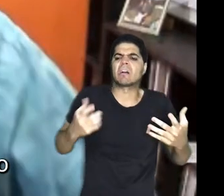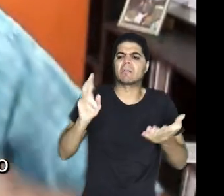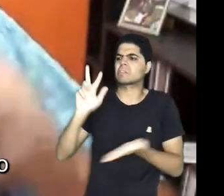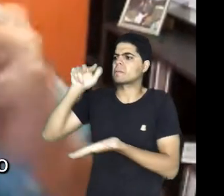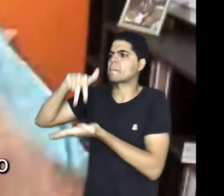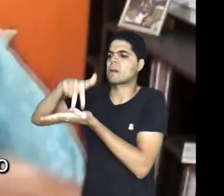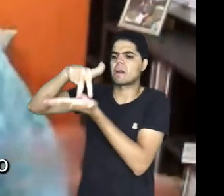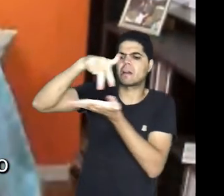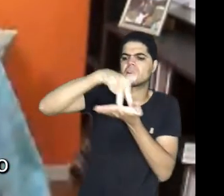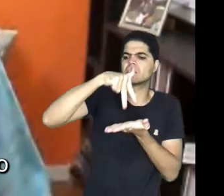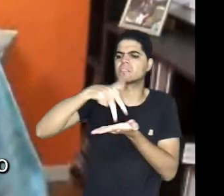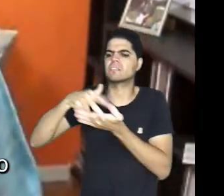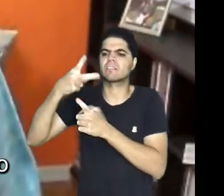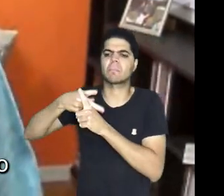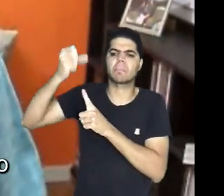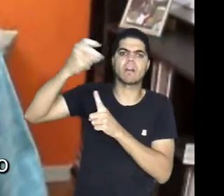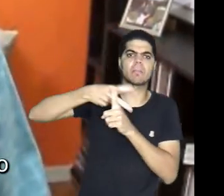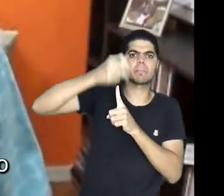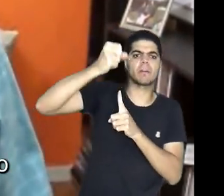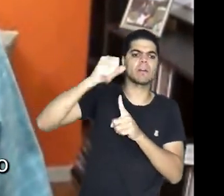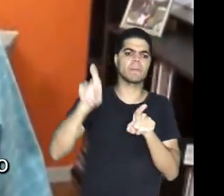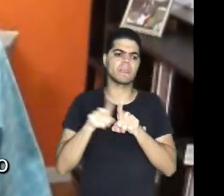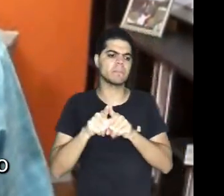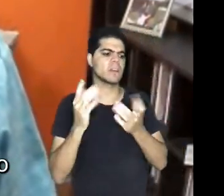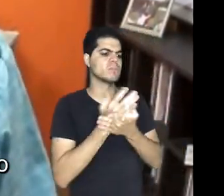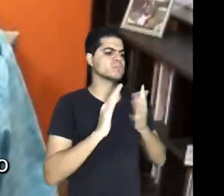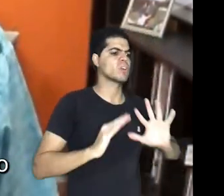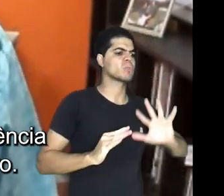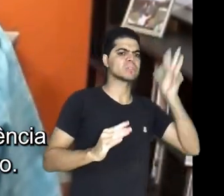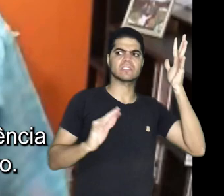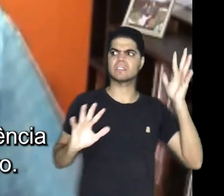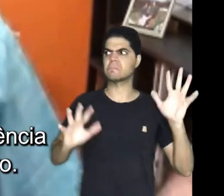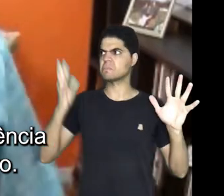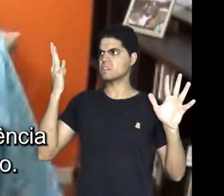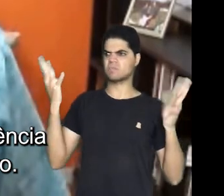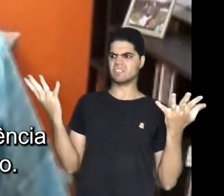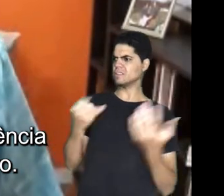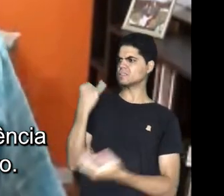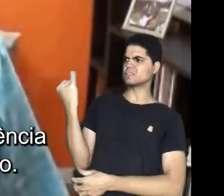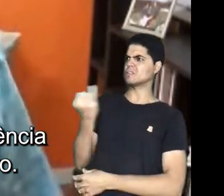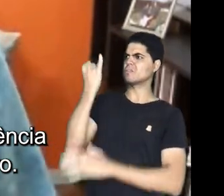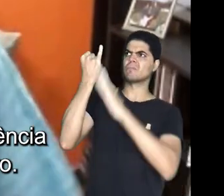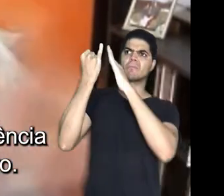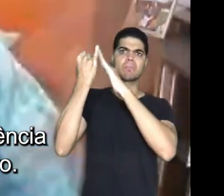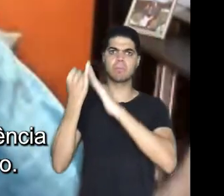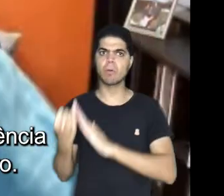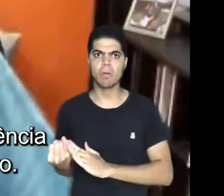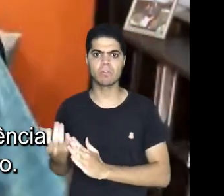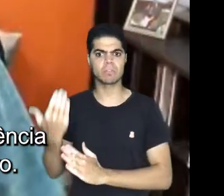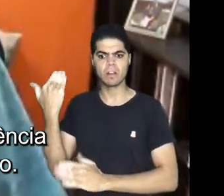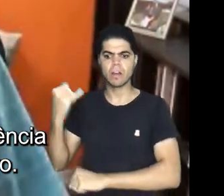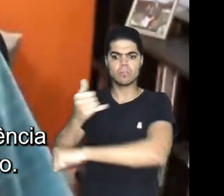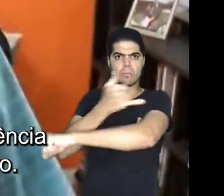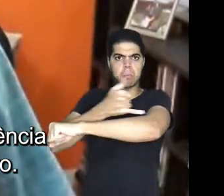heróis, por meio de alguns acontecimentos, por meio, inclusive, de um acontecimento que nem foi tão importante para a independência, como o